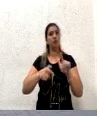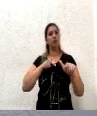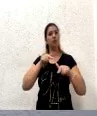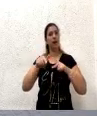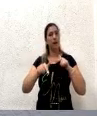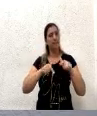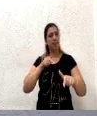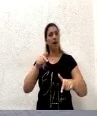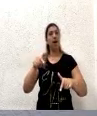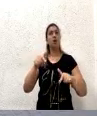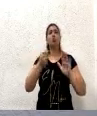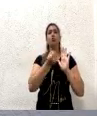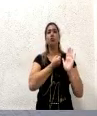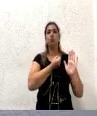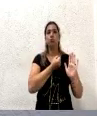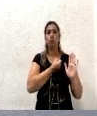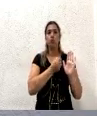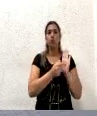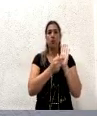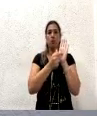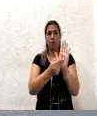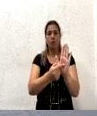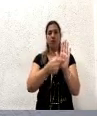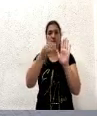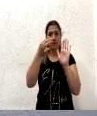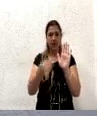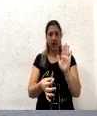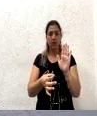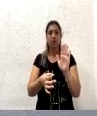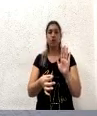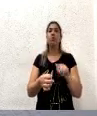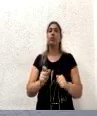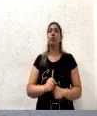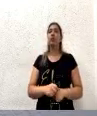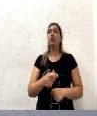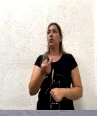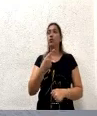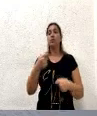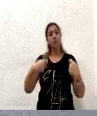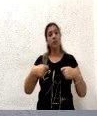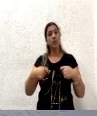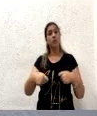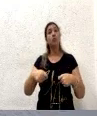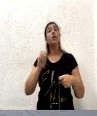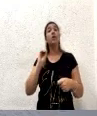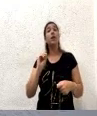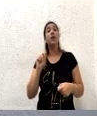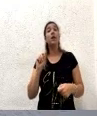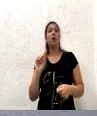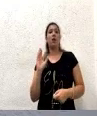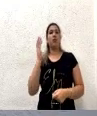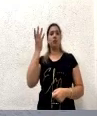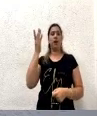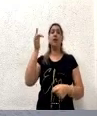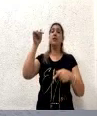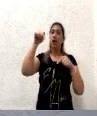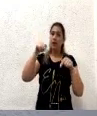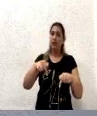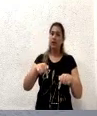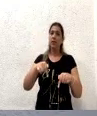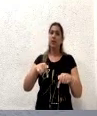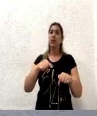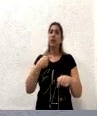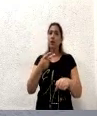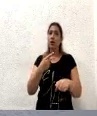dos dados, porque isso é muito importante. Eu dar transparência, eu mostrar para a população em tempo real o que está acontecendo, só